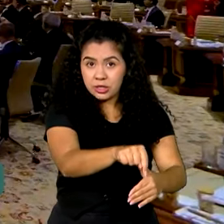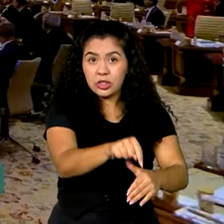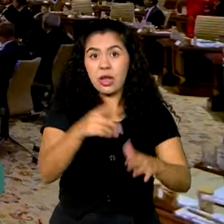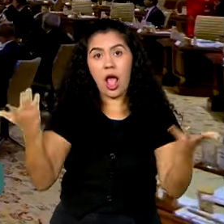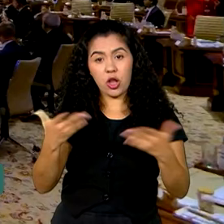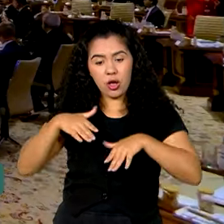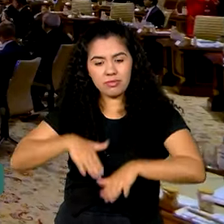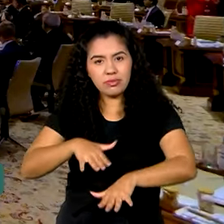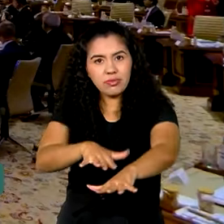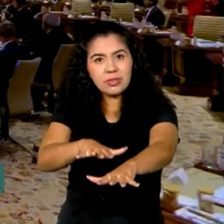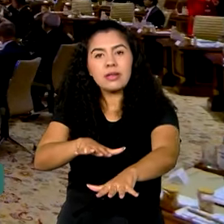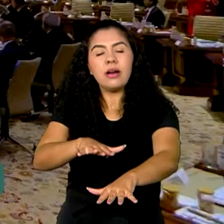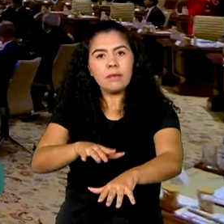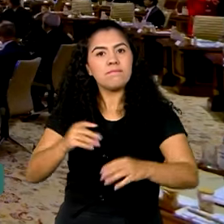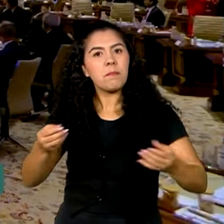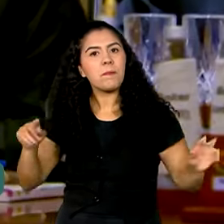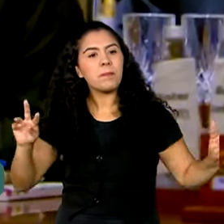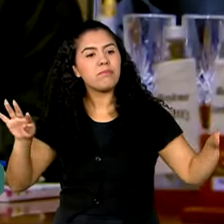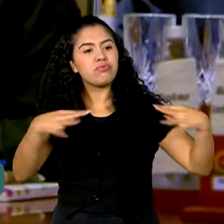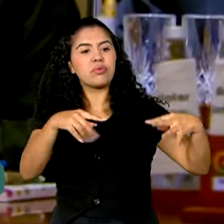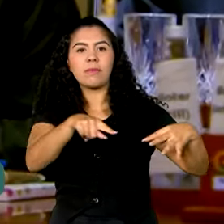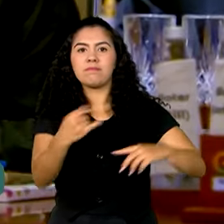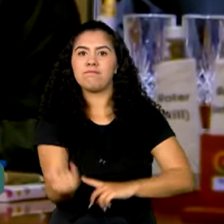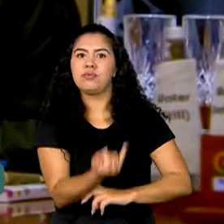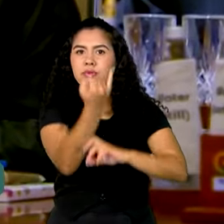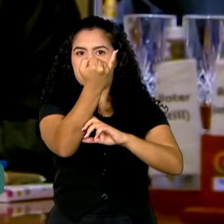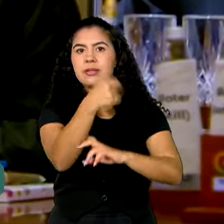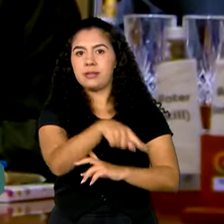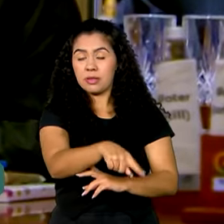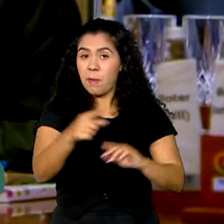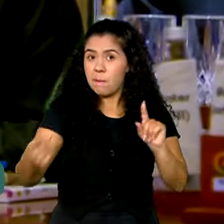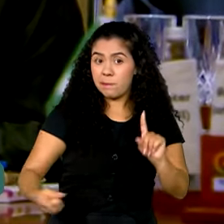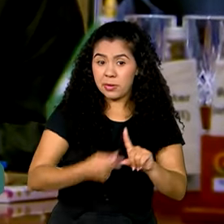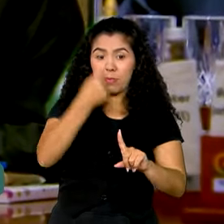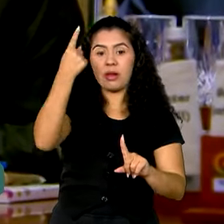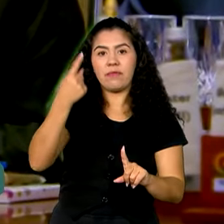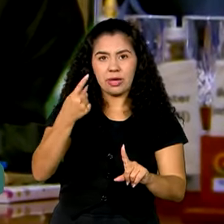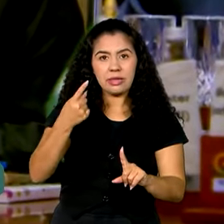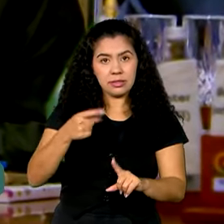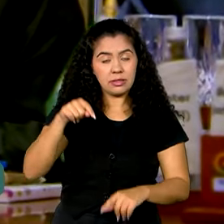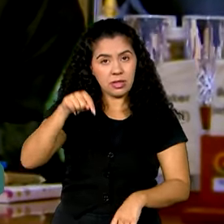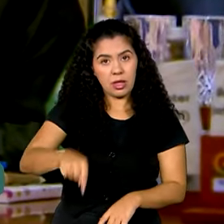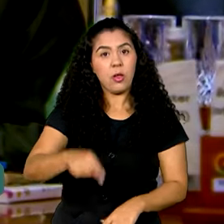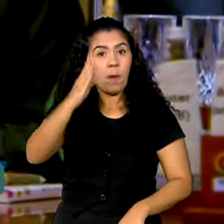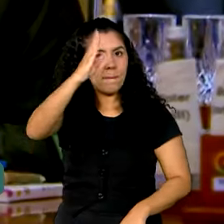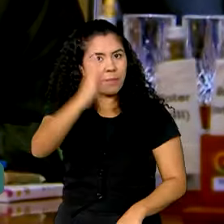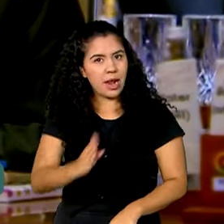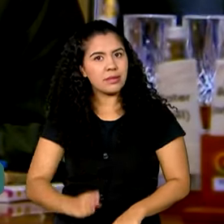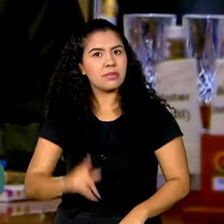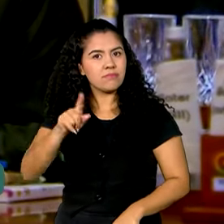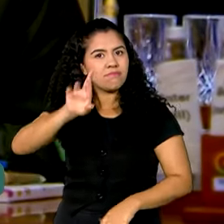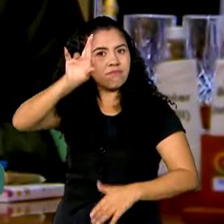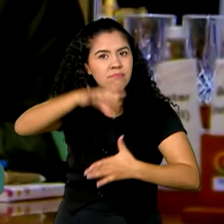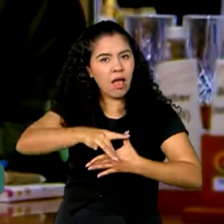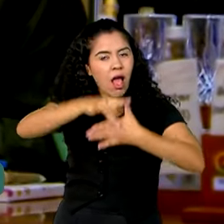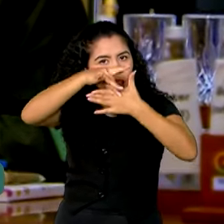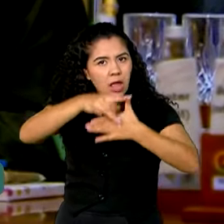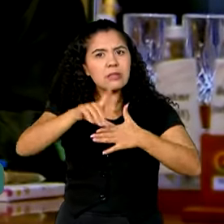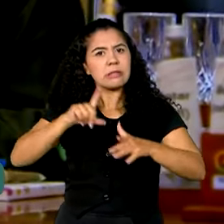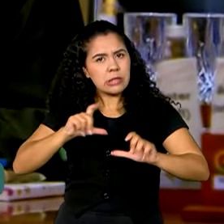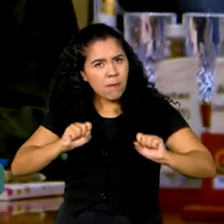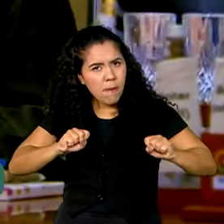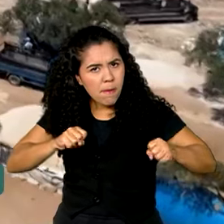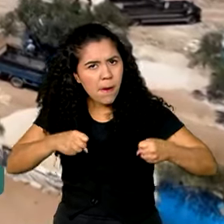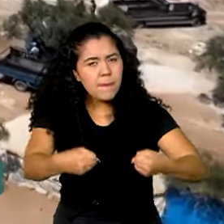reflete a importância do grupo para o país. Pela primeira vez na presidência do grupo, o Brasil tem trabalhado para deixar a